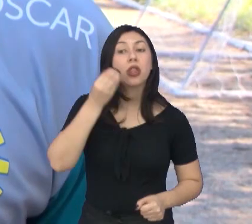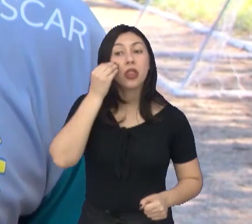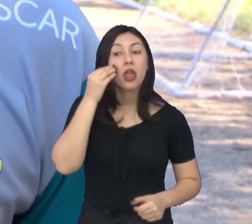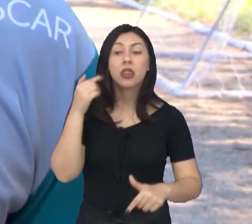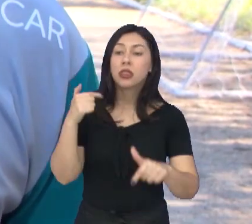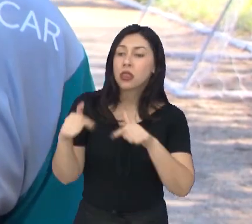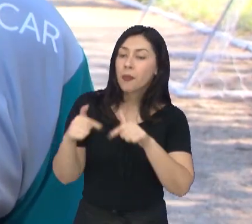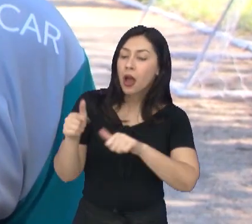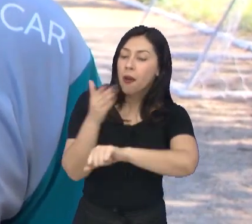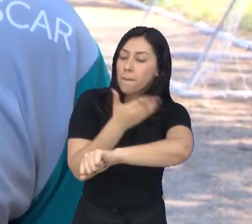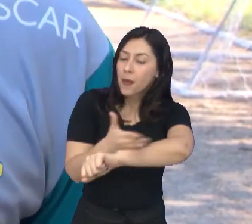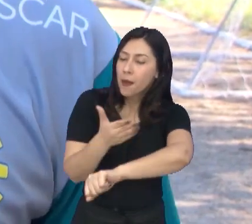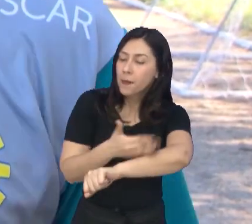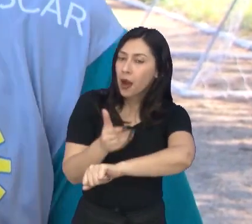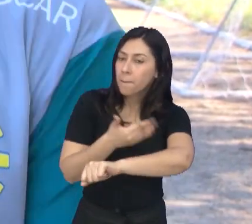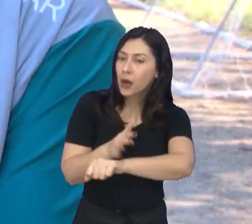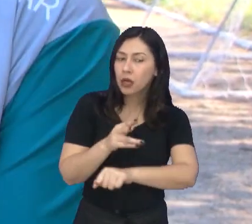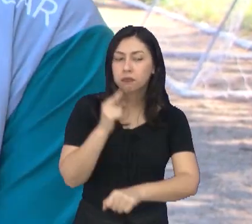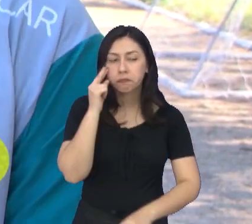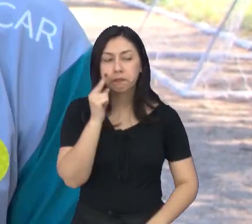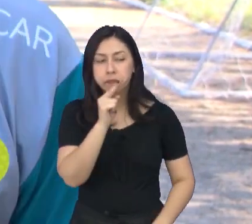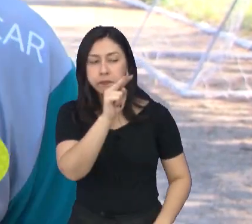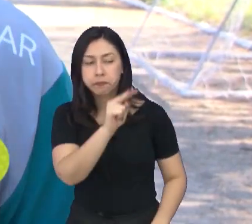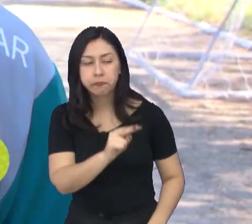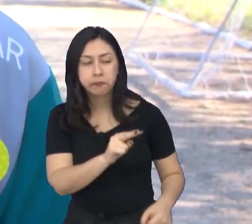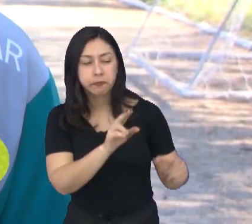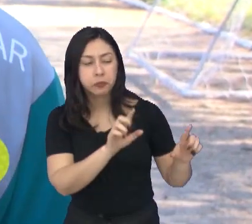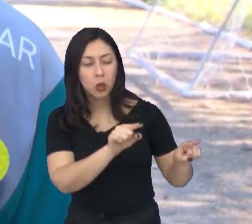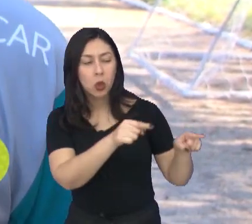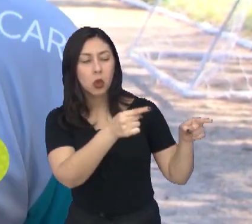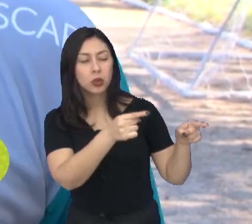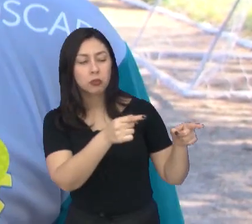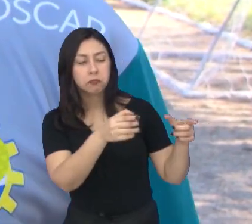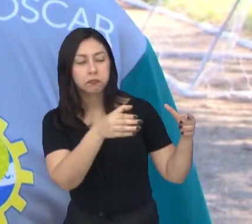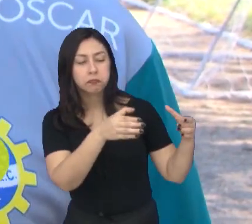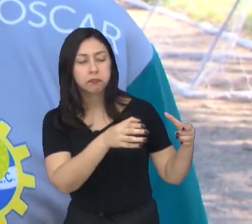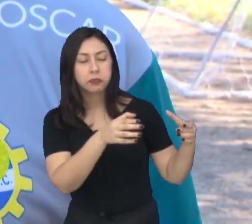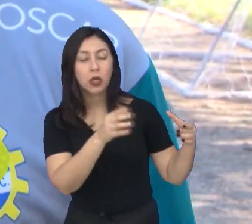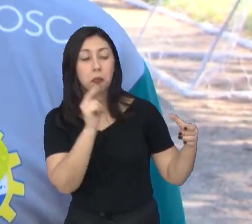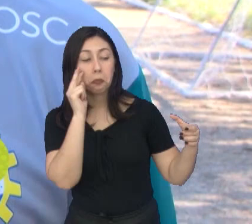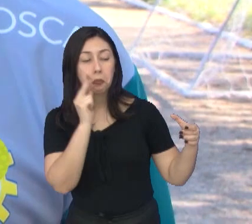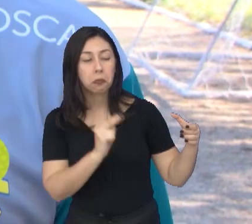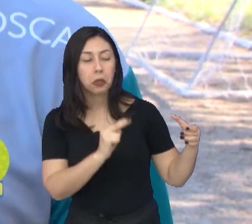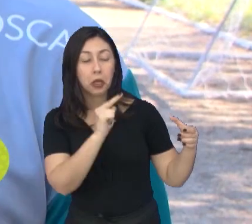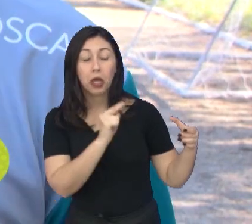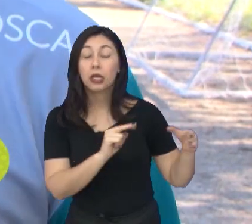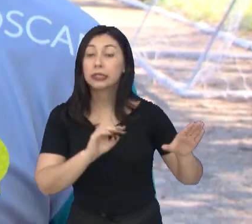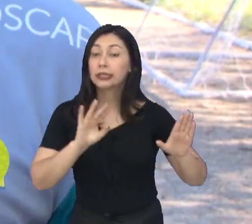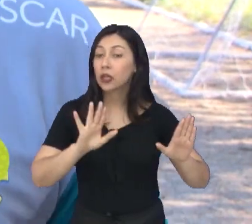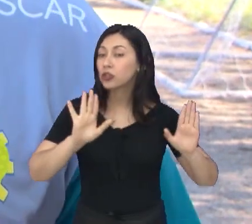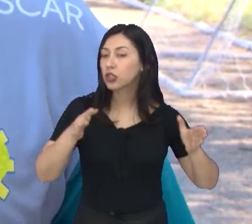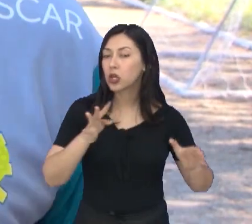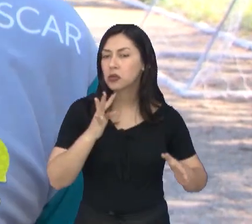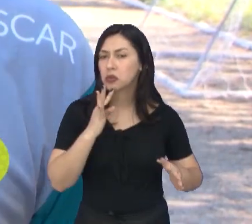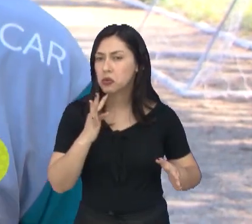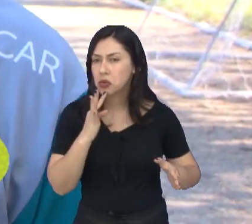semana já visando o adversário, né? Então, o São Bernardo, como a gente já se conhece, os jogadores, o